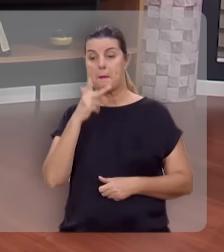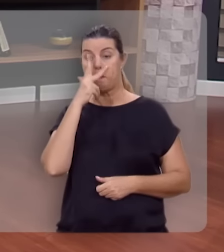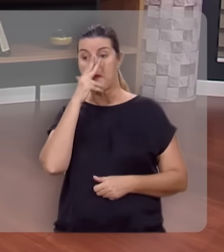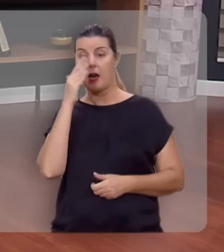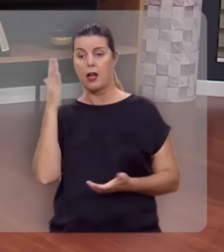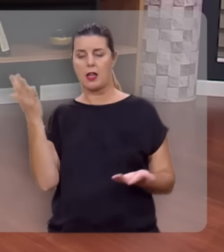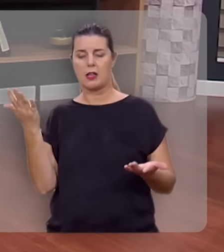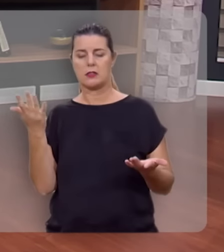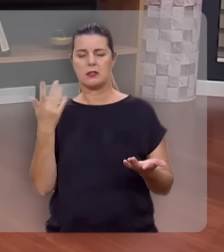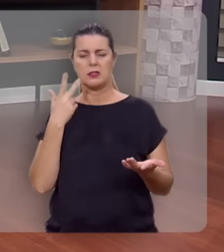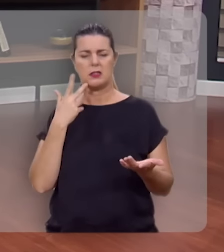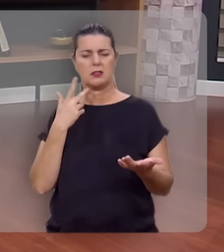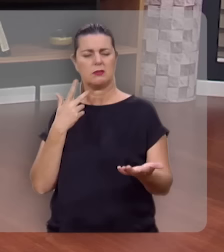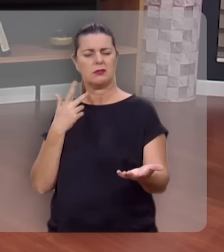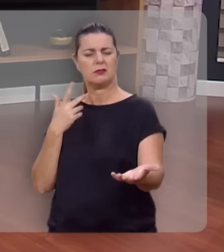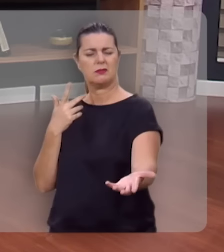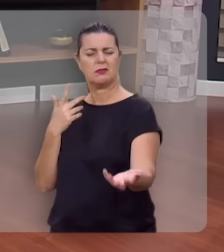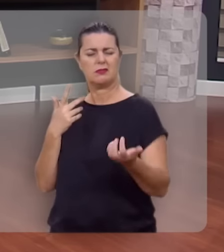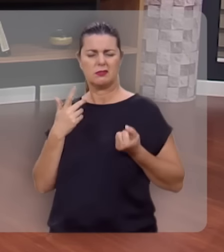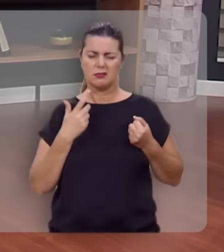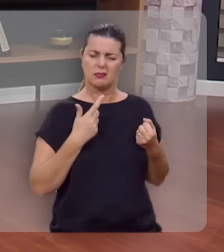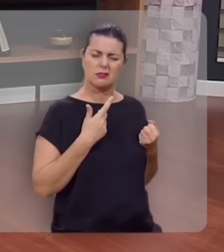recolher ou encolher a mão,